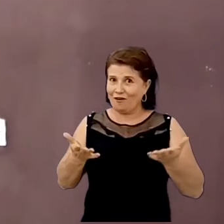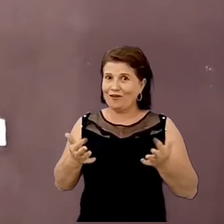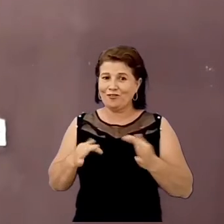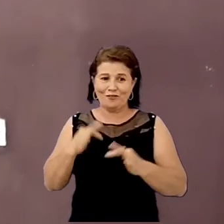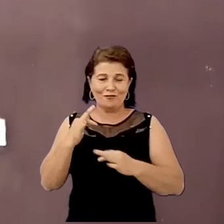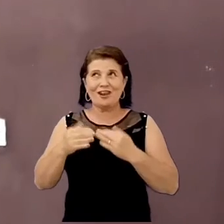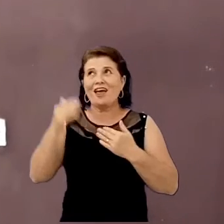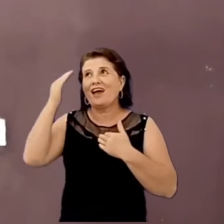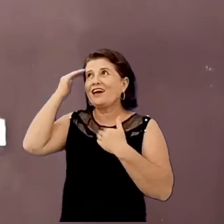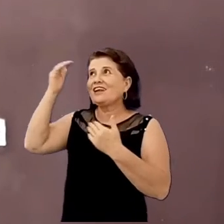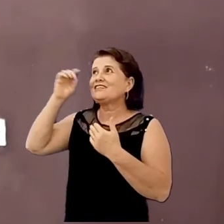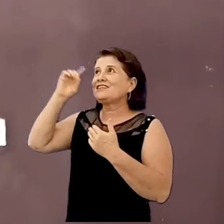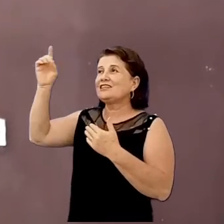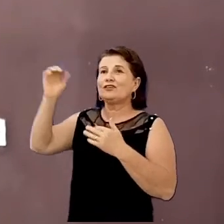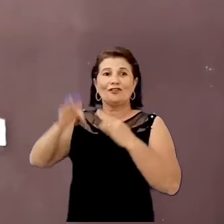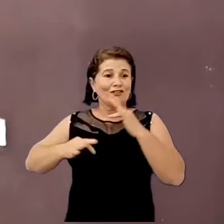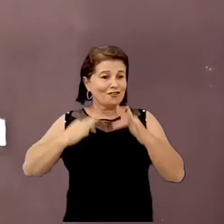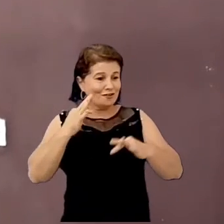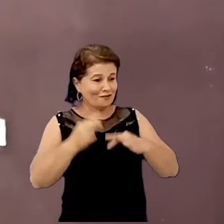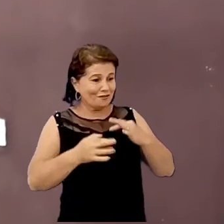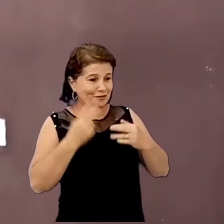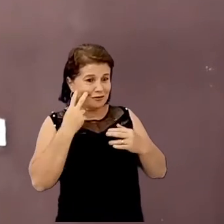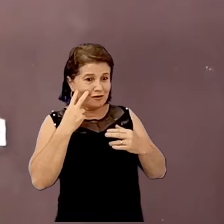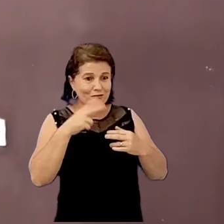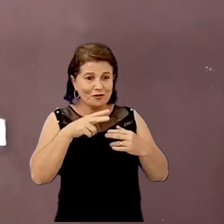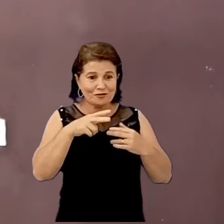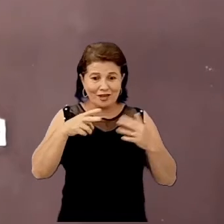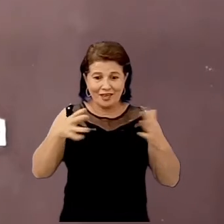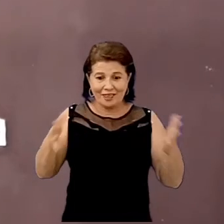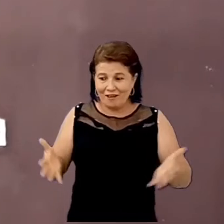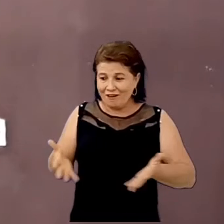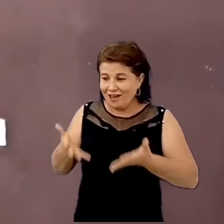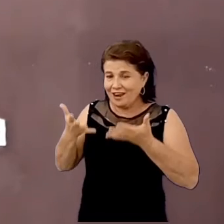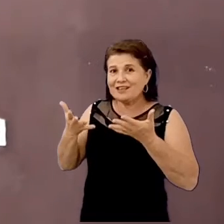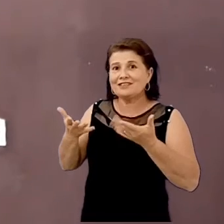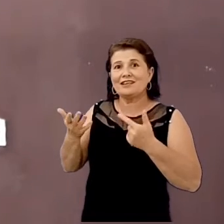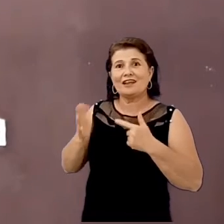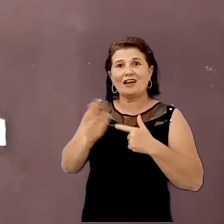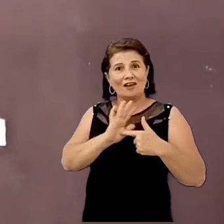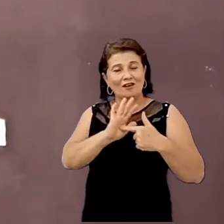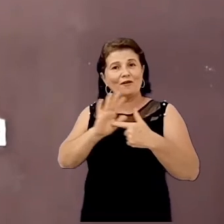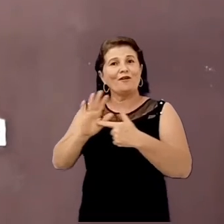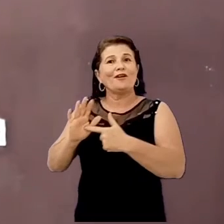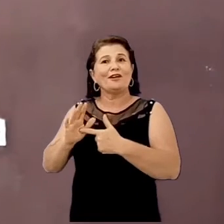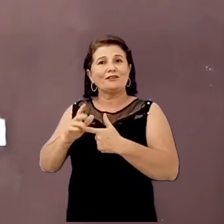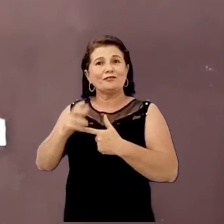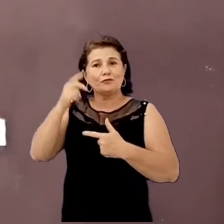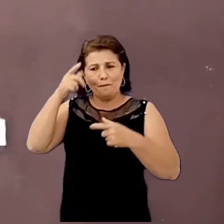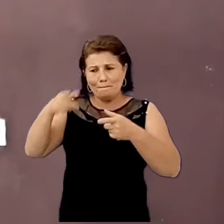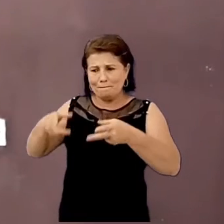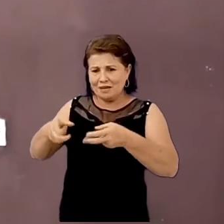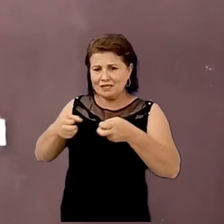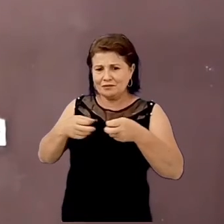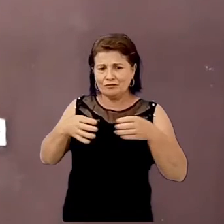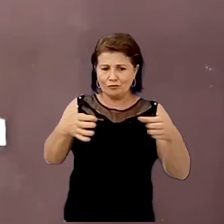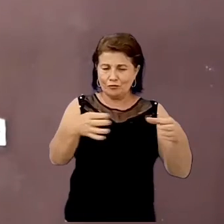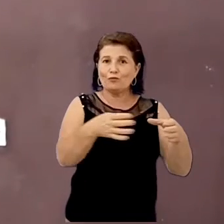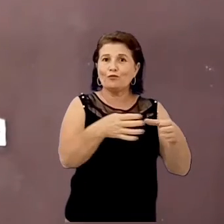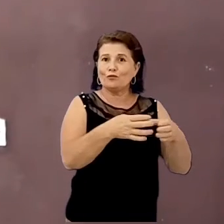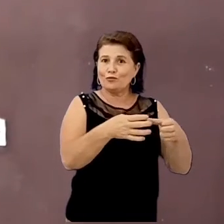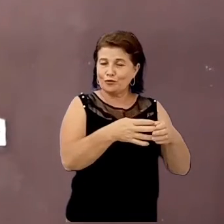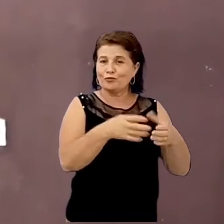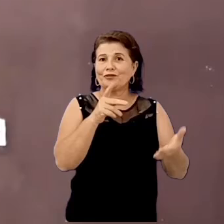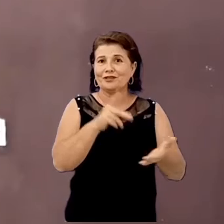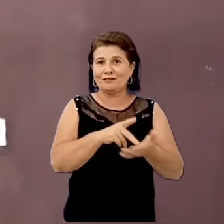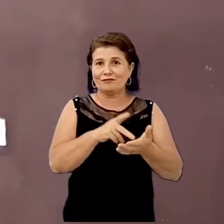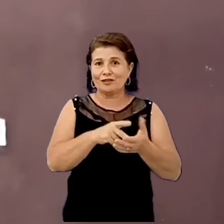por isso. Estou feliz porque eu posso ver frutos em vocês, porque eu vejo que vocês de fato são